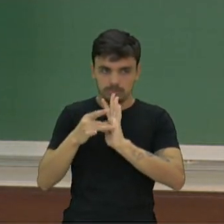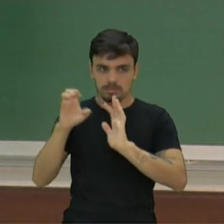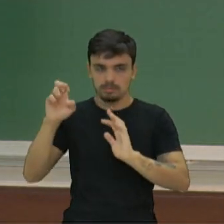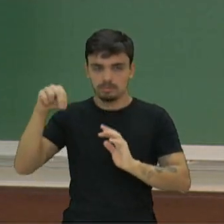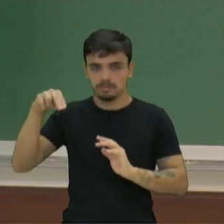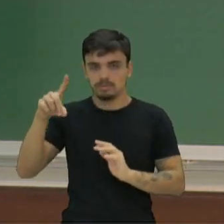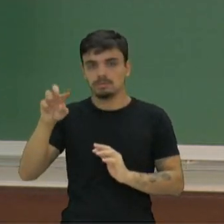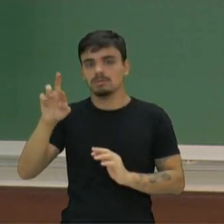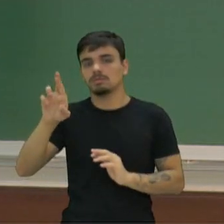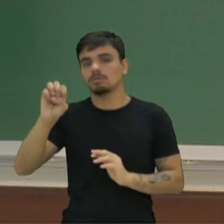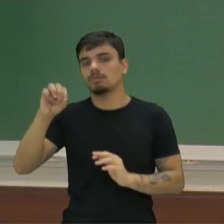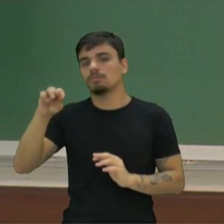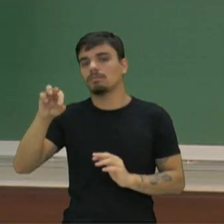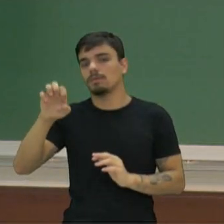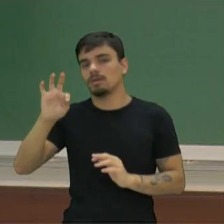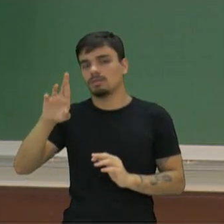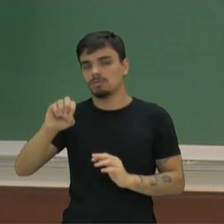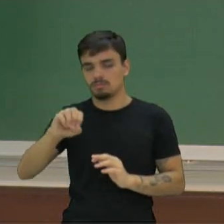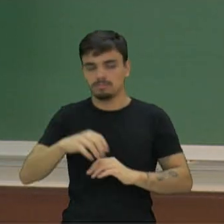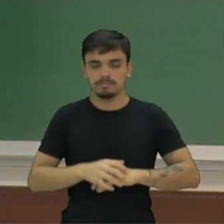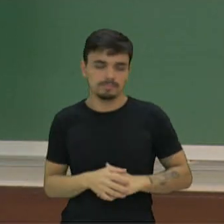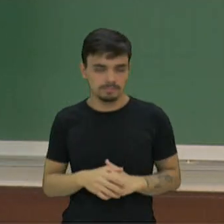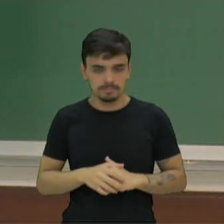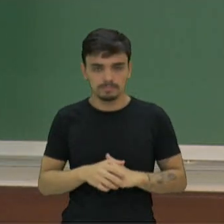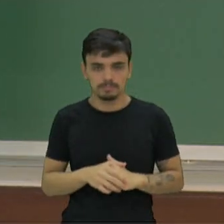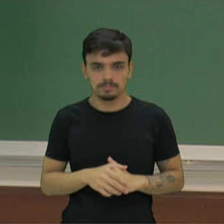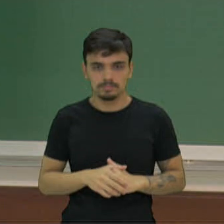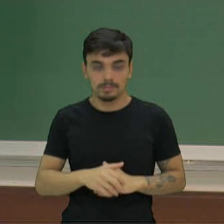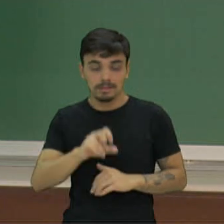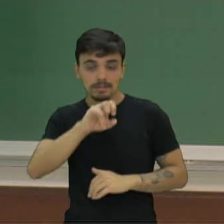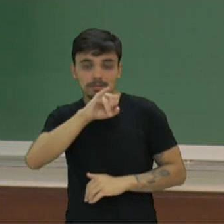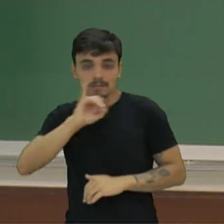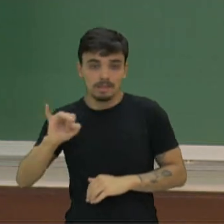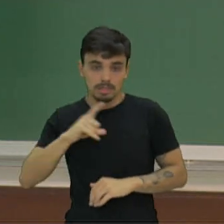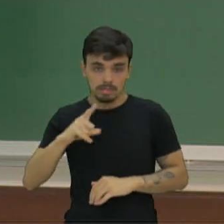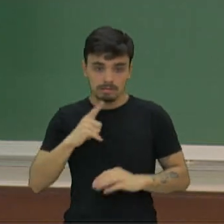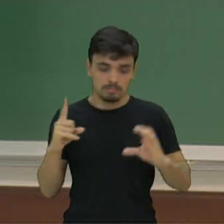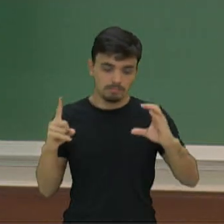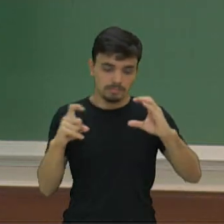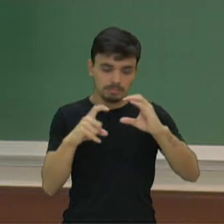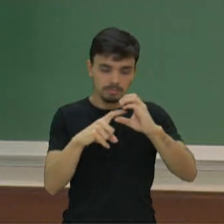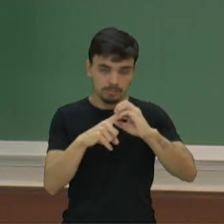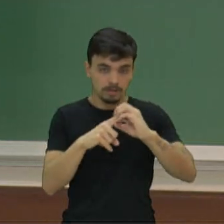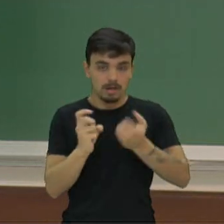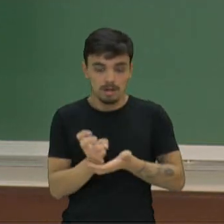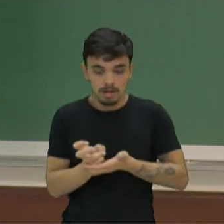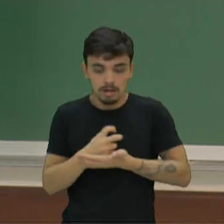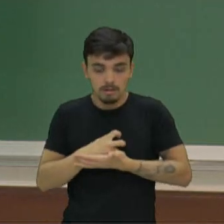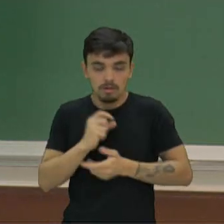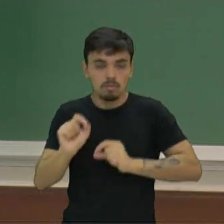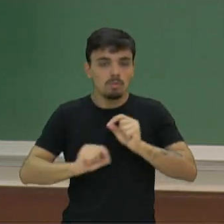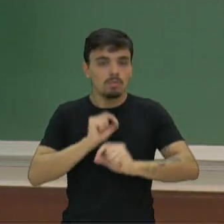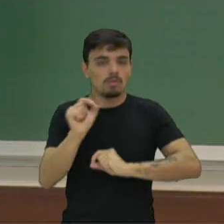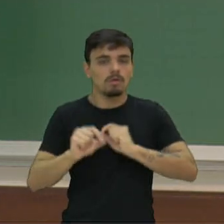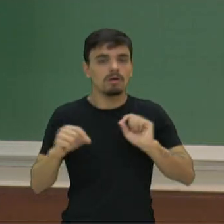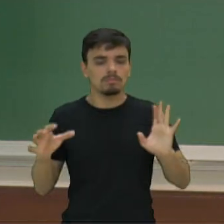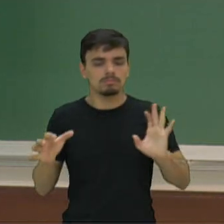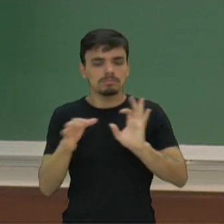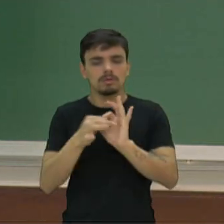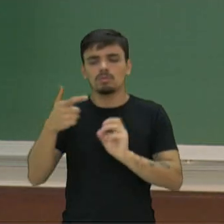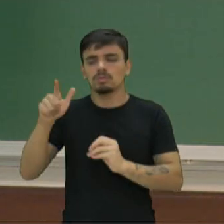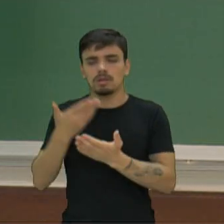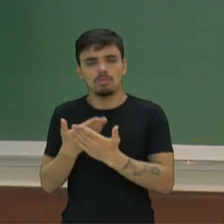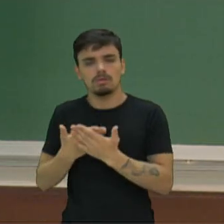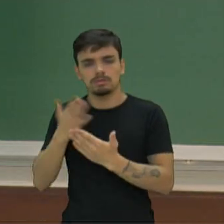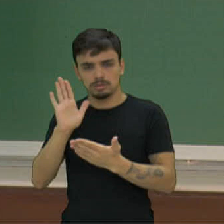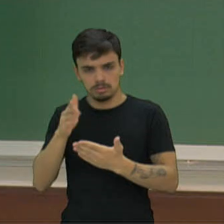gente chama esse processo de nidação. Se houver fecundação, o embrião, então, por meio dos seus anexos, que a gente também já viu numa outra